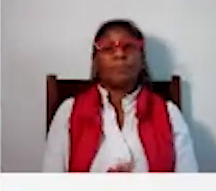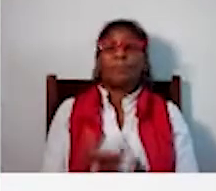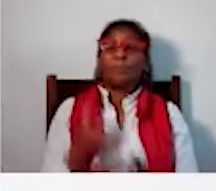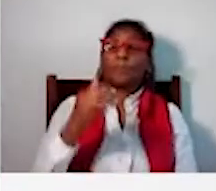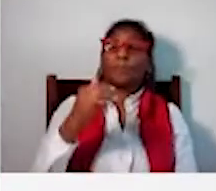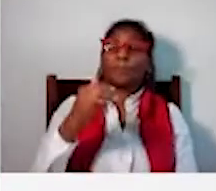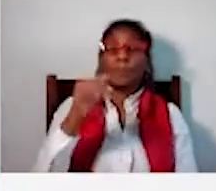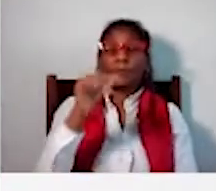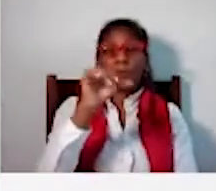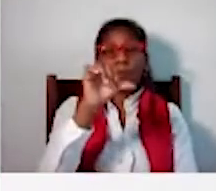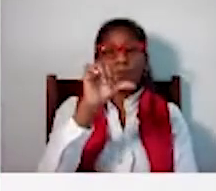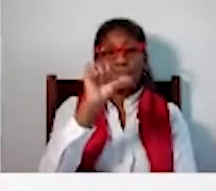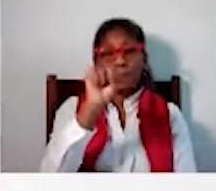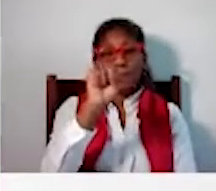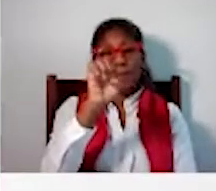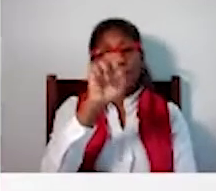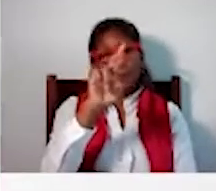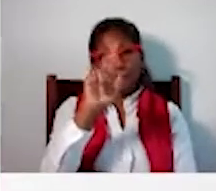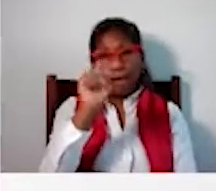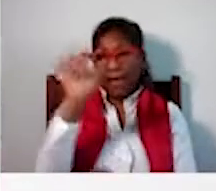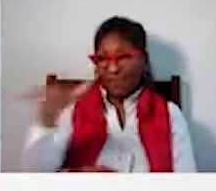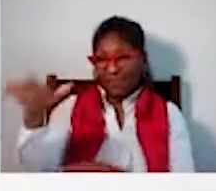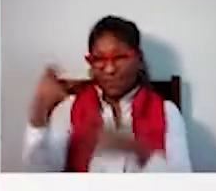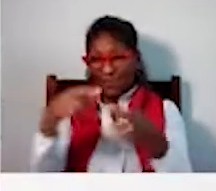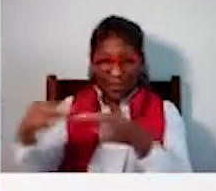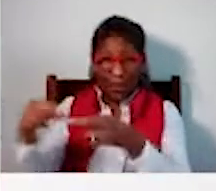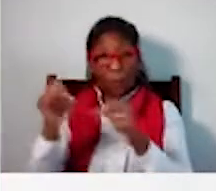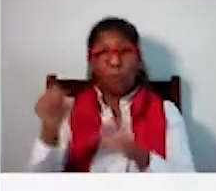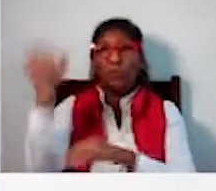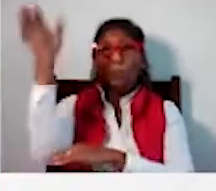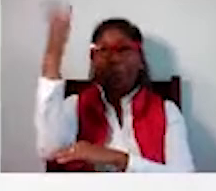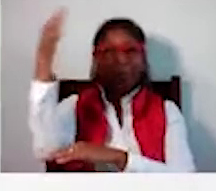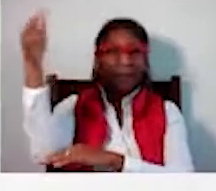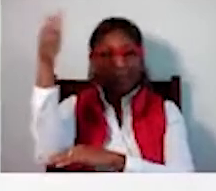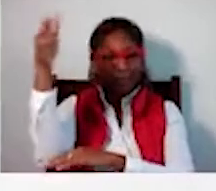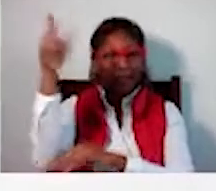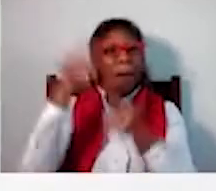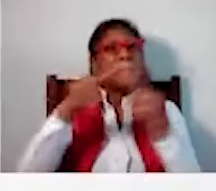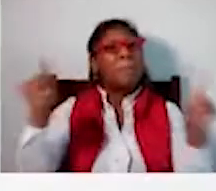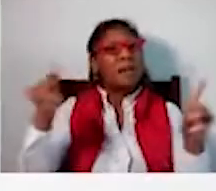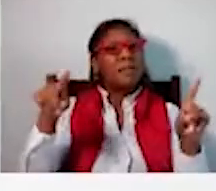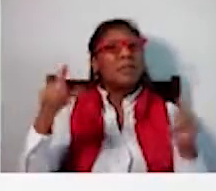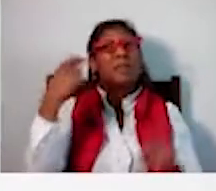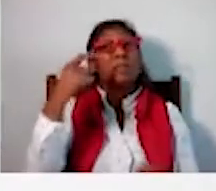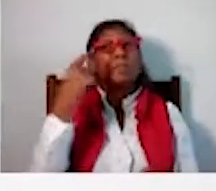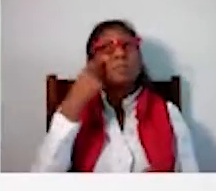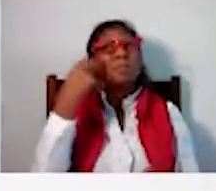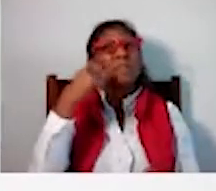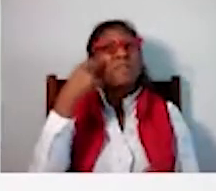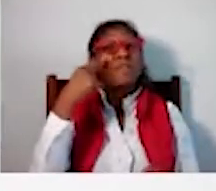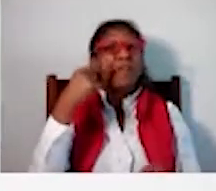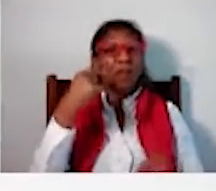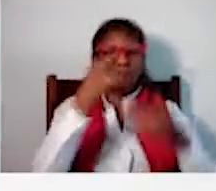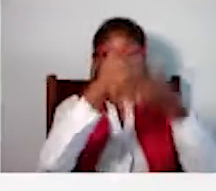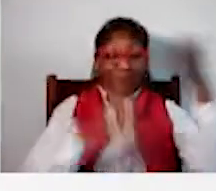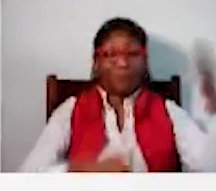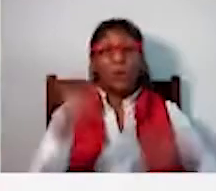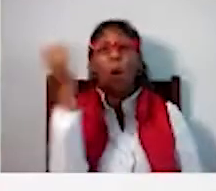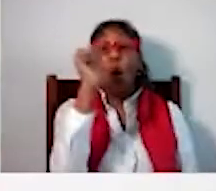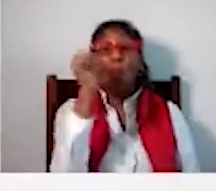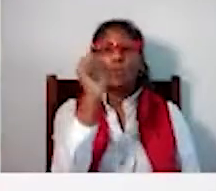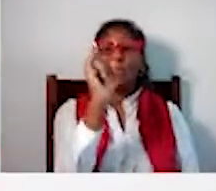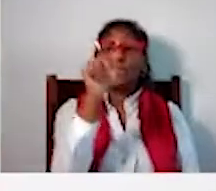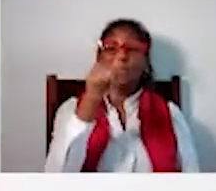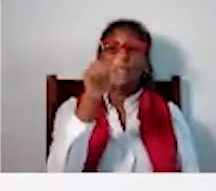e outras regiões podem buscar redução de bandeira desde que os indicadores apresentem isso. Desde que os indicadores apresentem